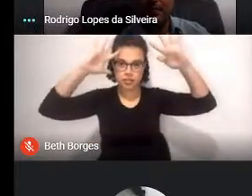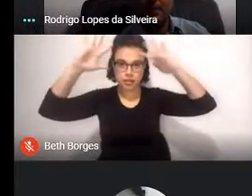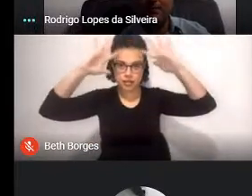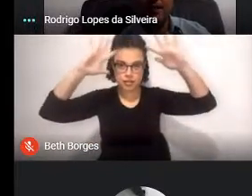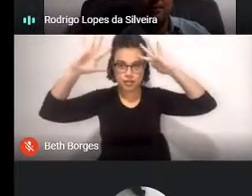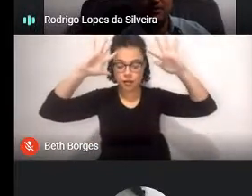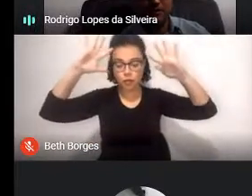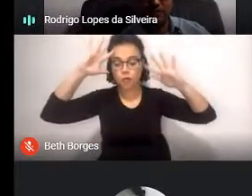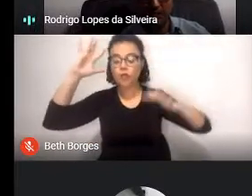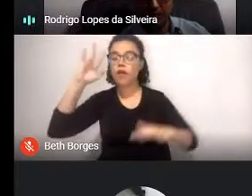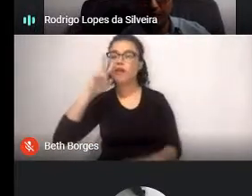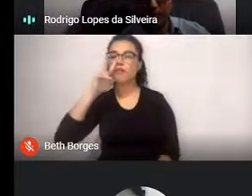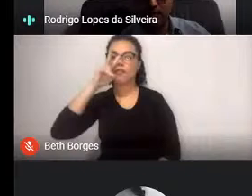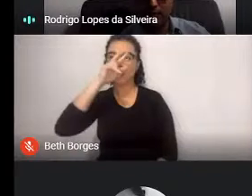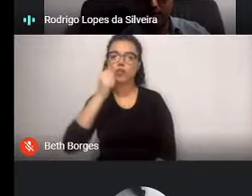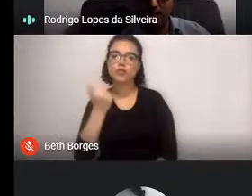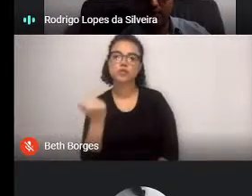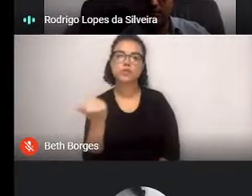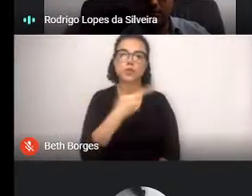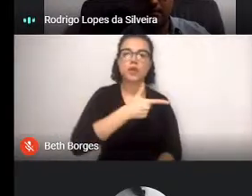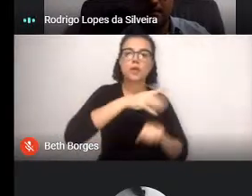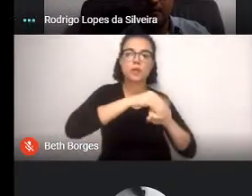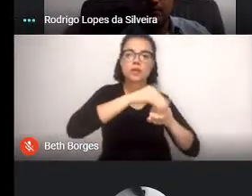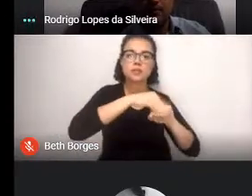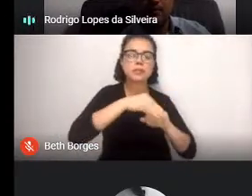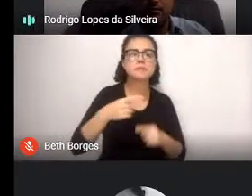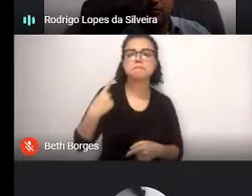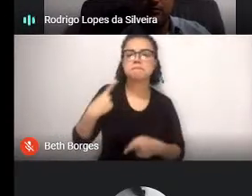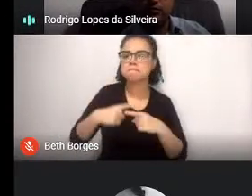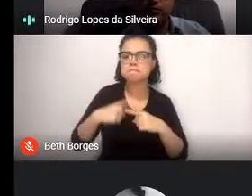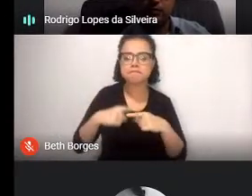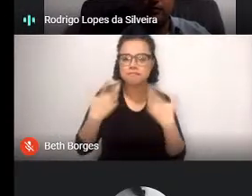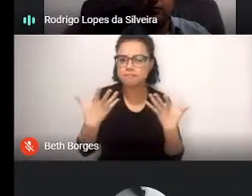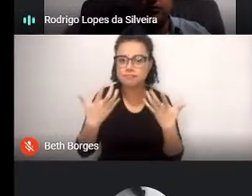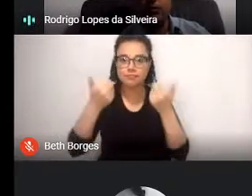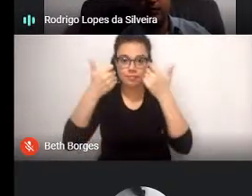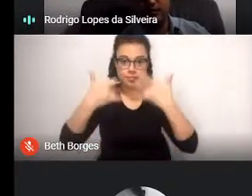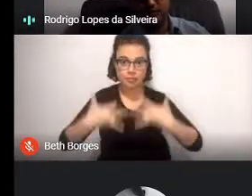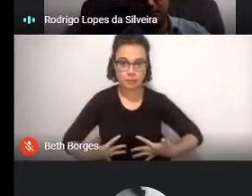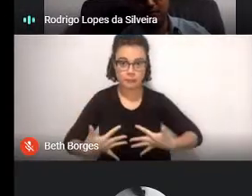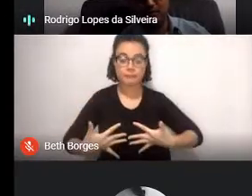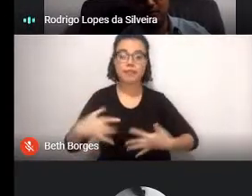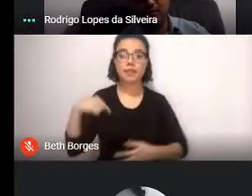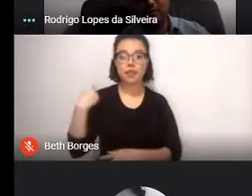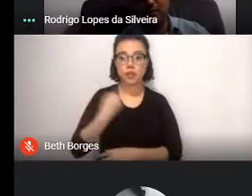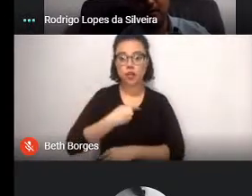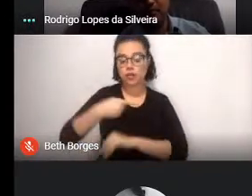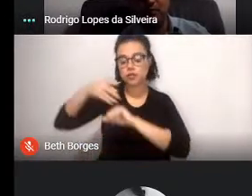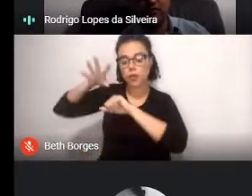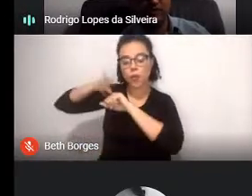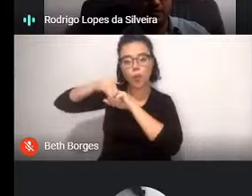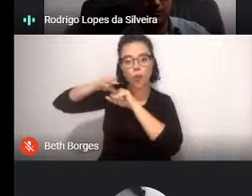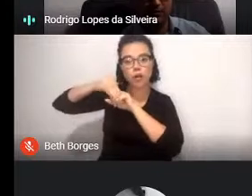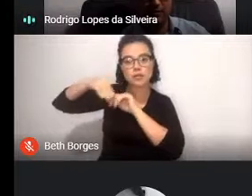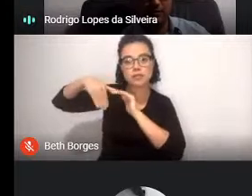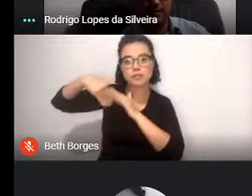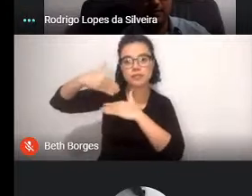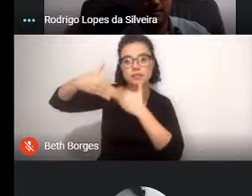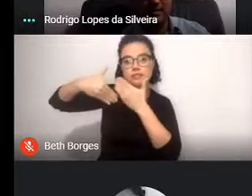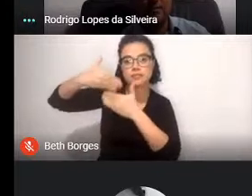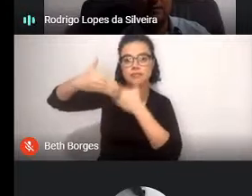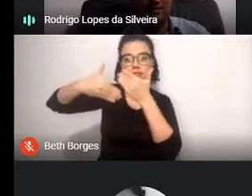quê? Por que a imaginação é mais forte do que o conhecimento? Porque para nós construirmos o conhecimento, nós